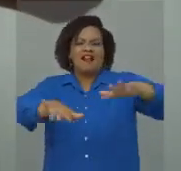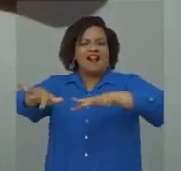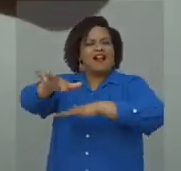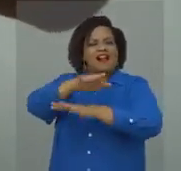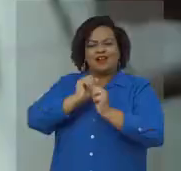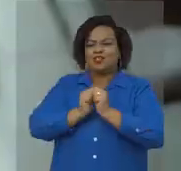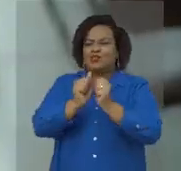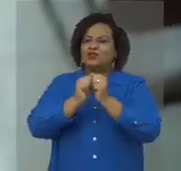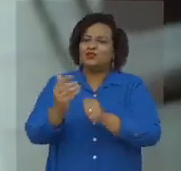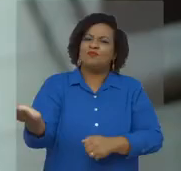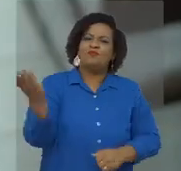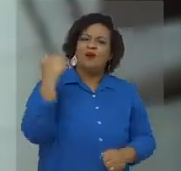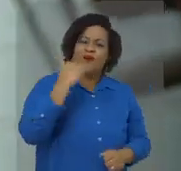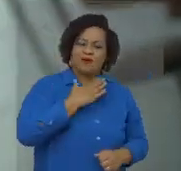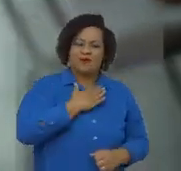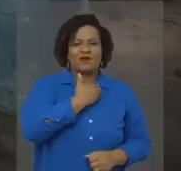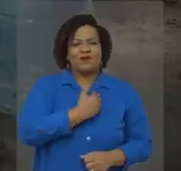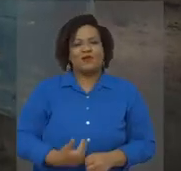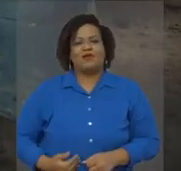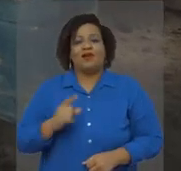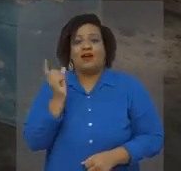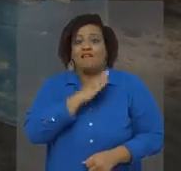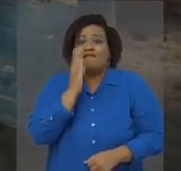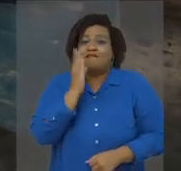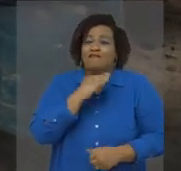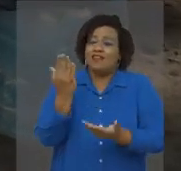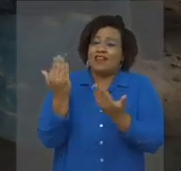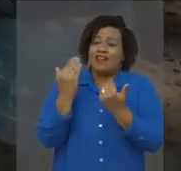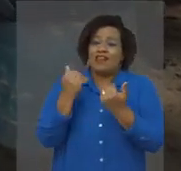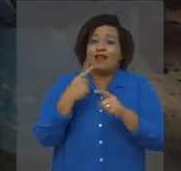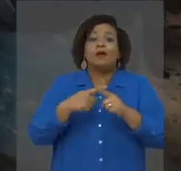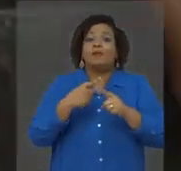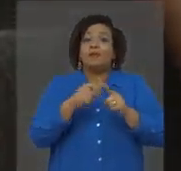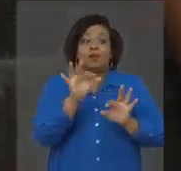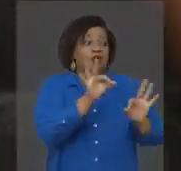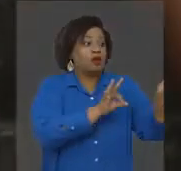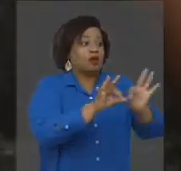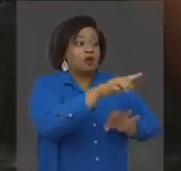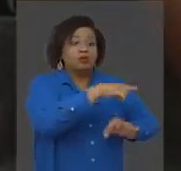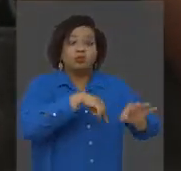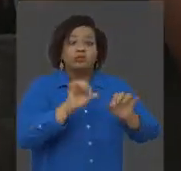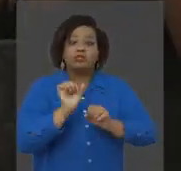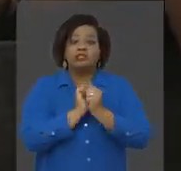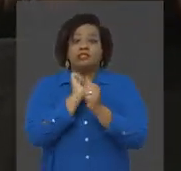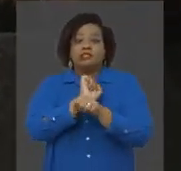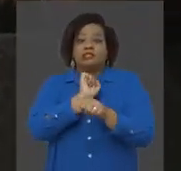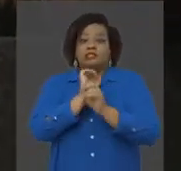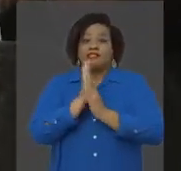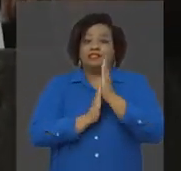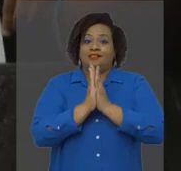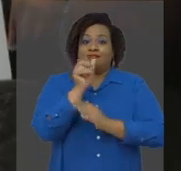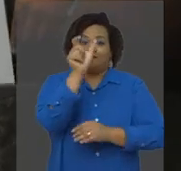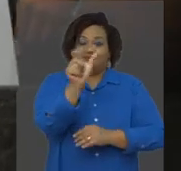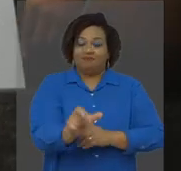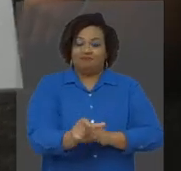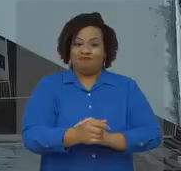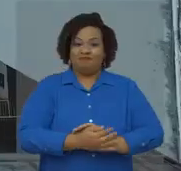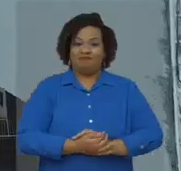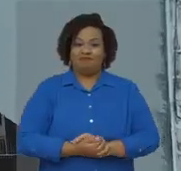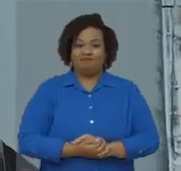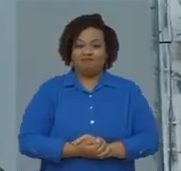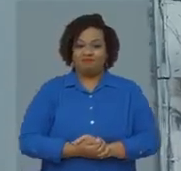lado dele. Bora, meu governador. E chegue logo, viu? Porque já tá todo mundo esperando por